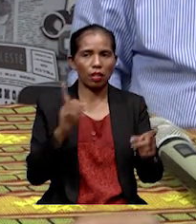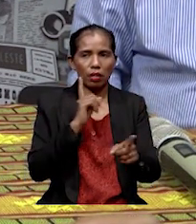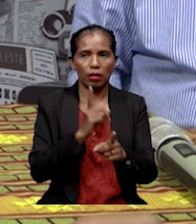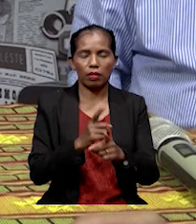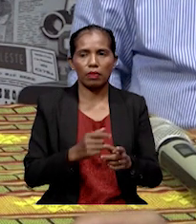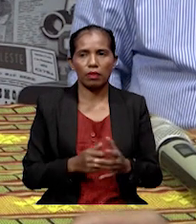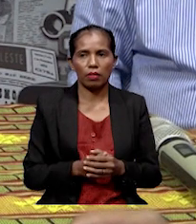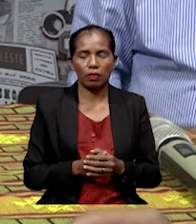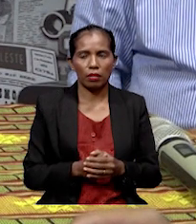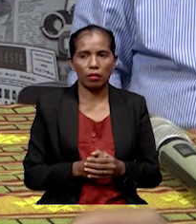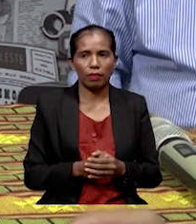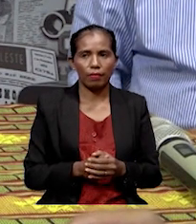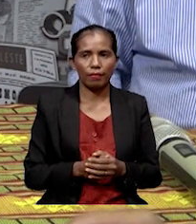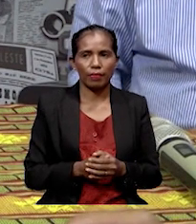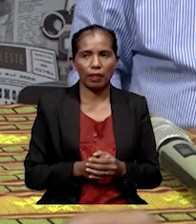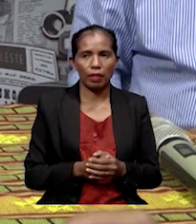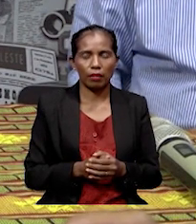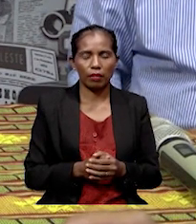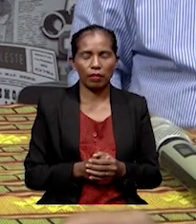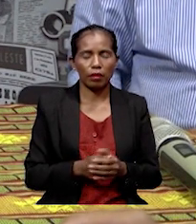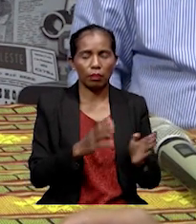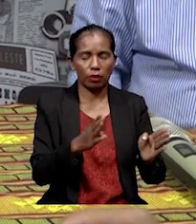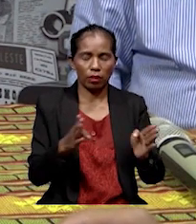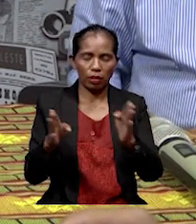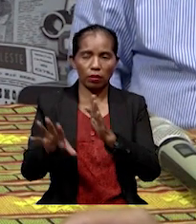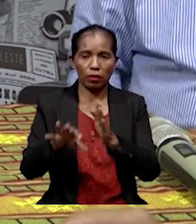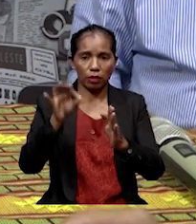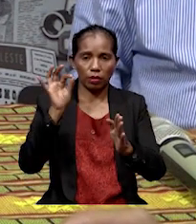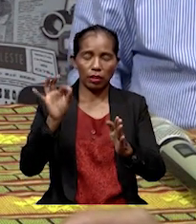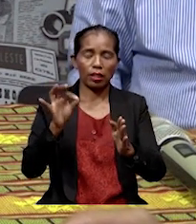carteira profissional, né, ne ia em rua. Ida,